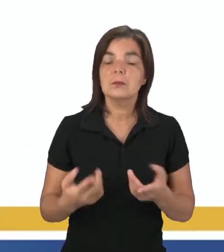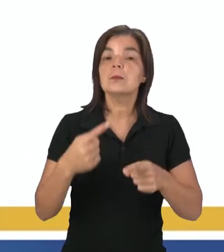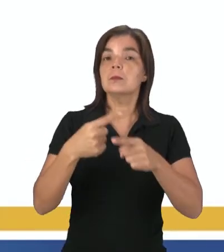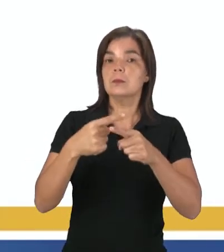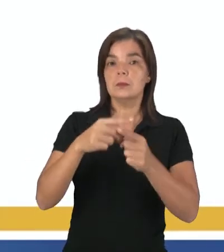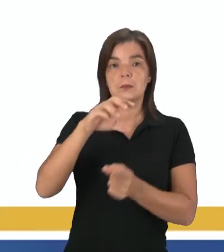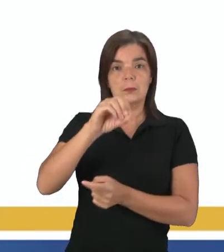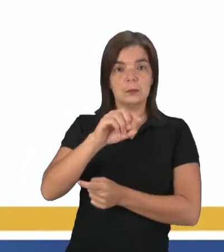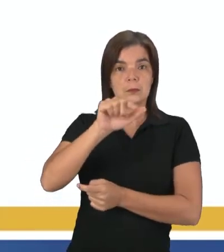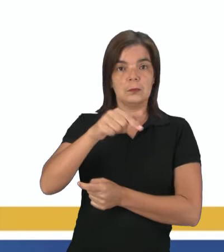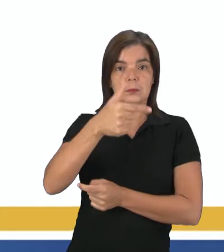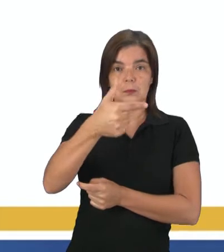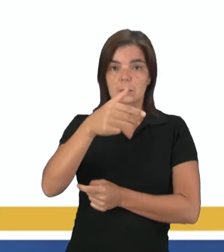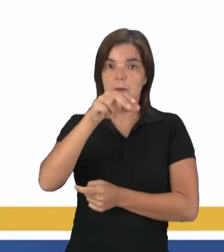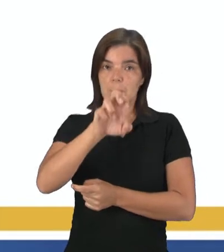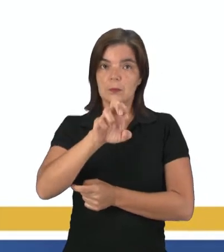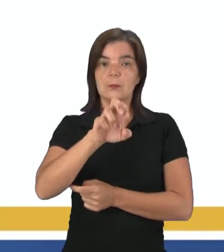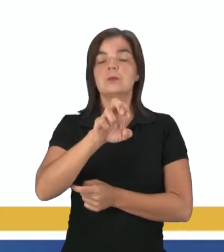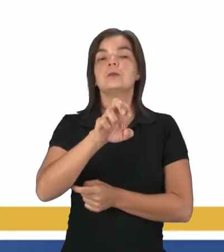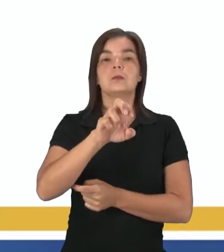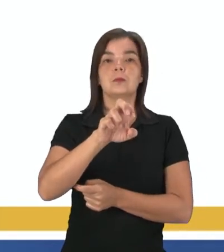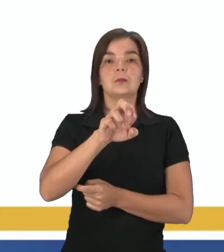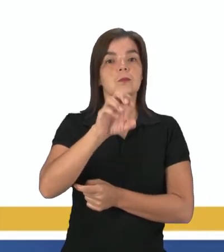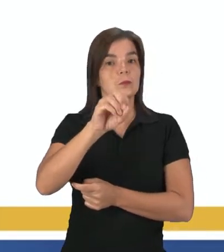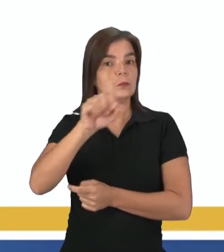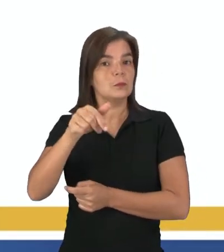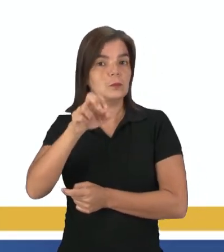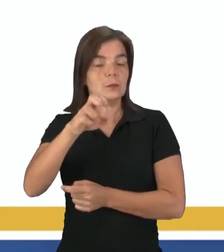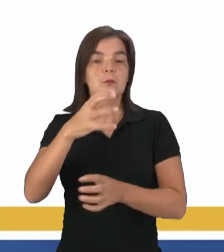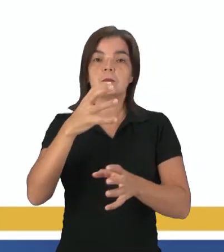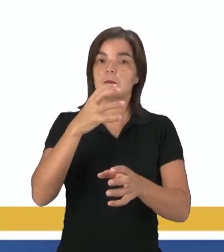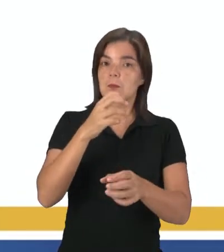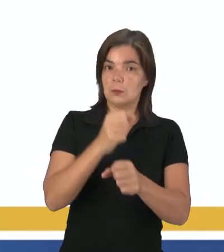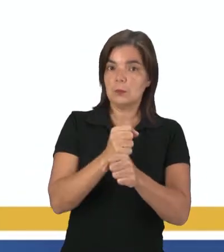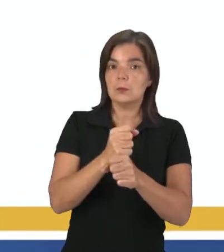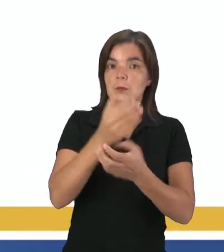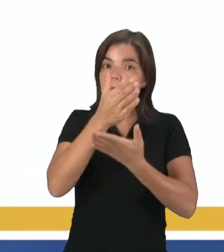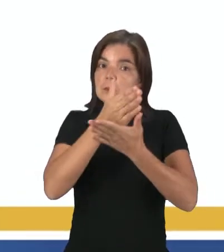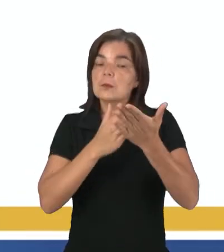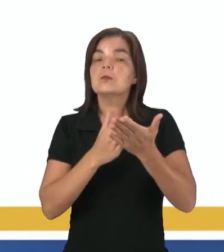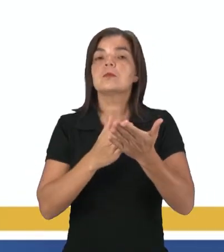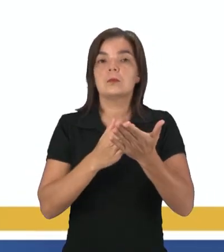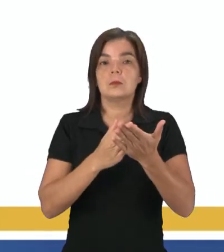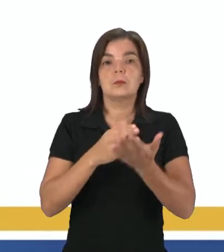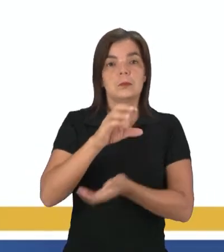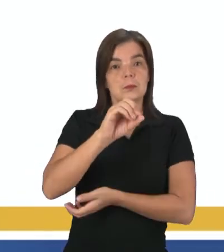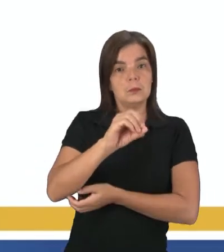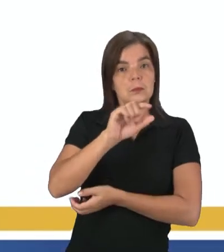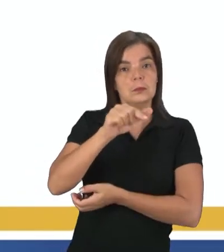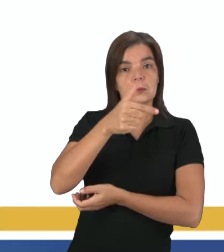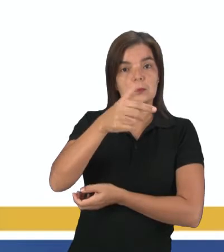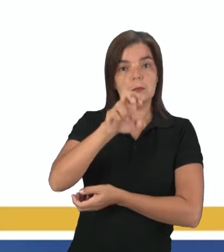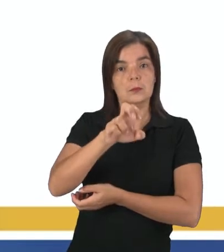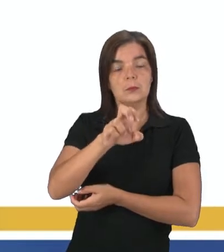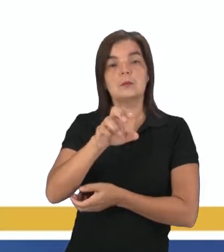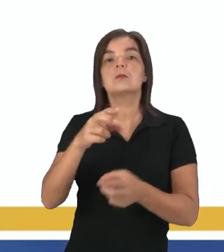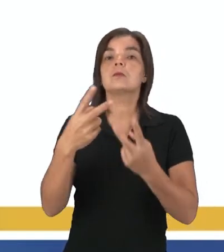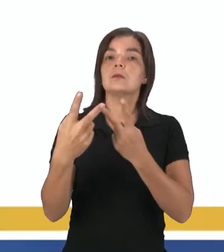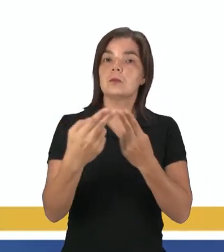Porque 0,25 mais 0,5 mais a sua metade, que é 0,25, vai